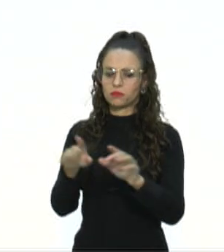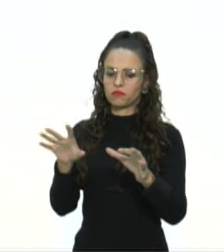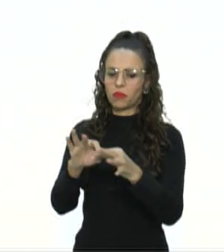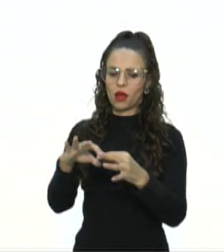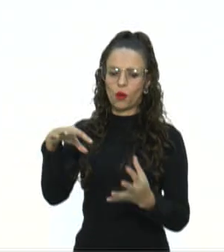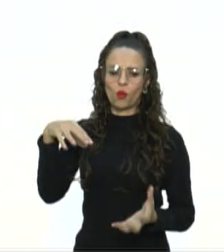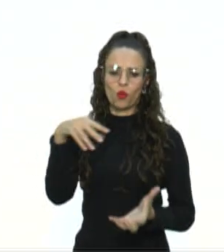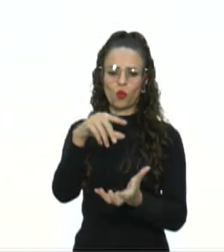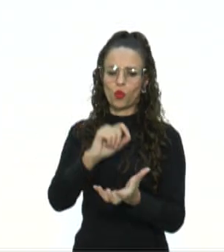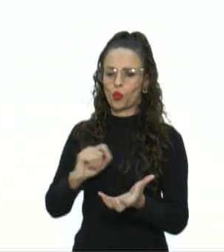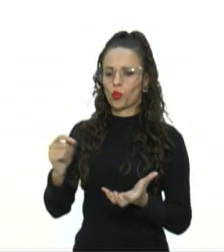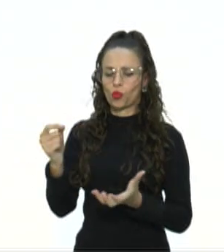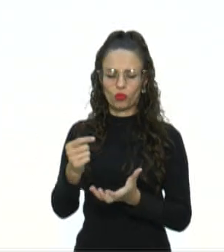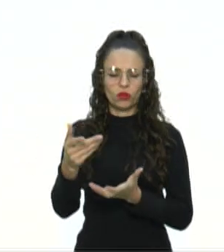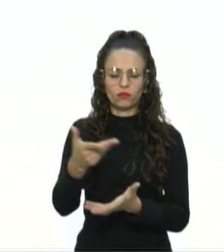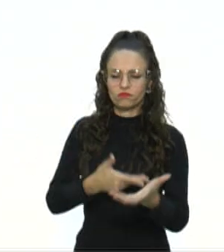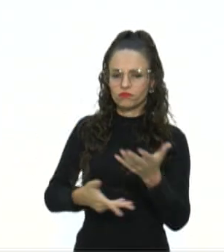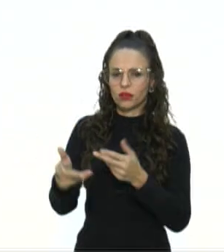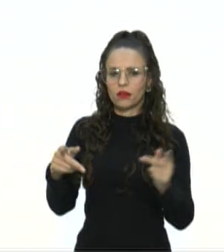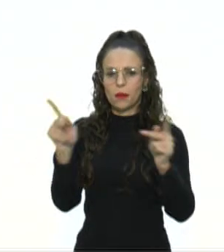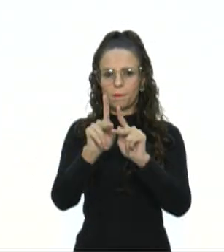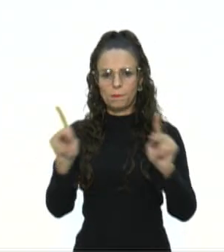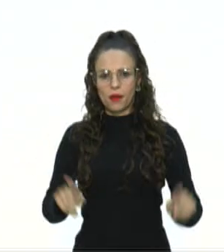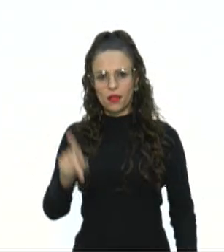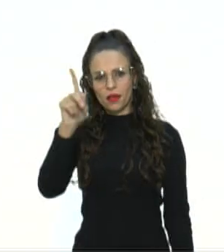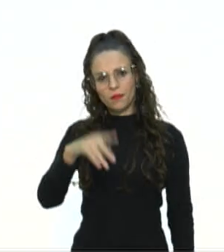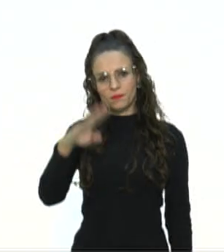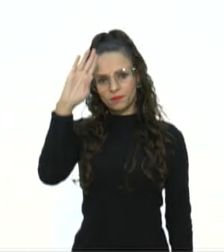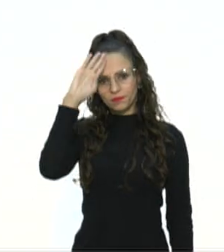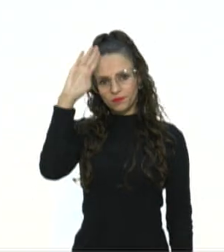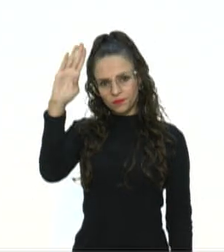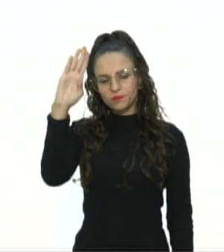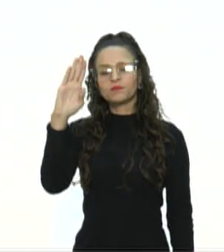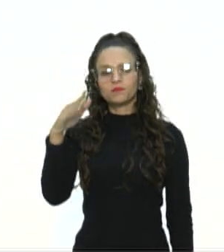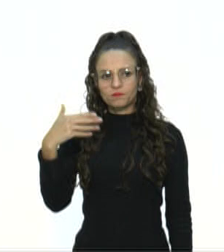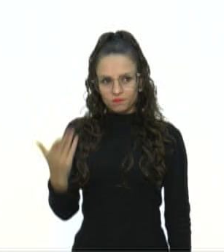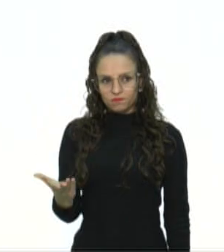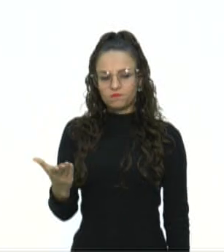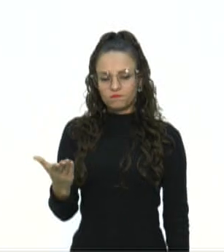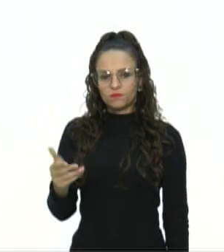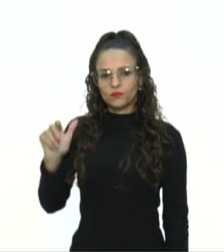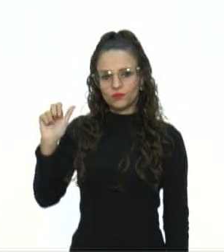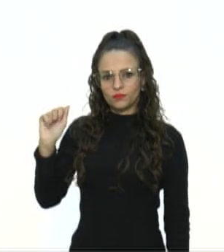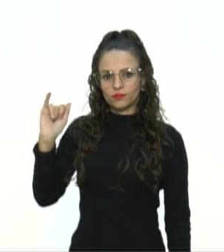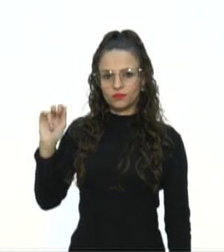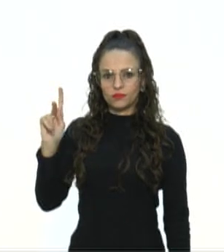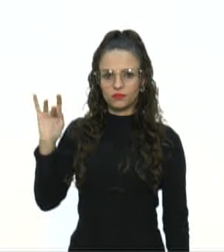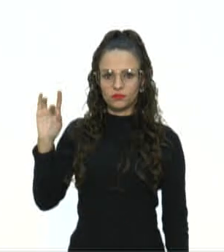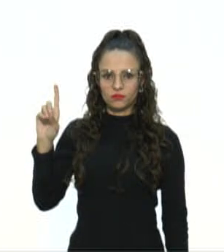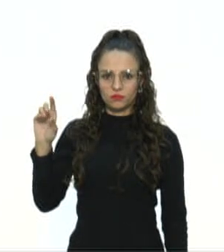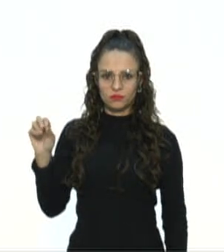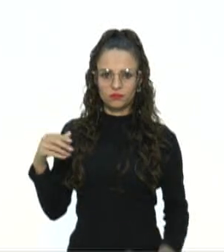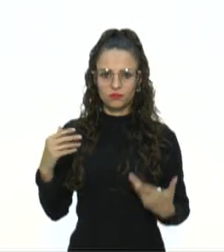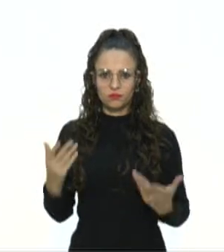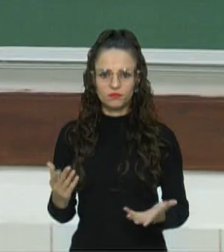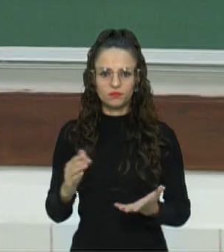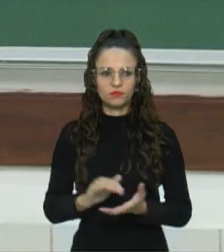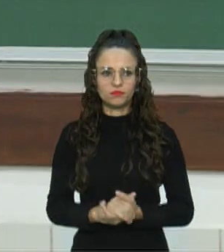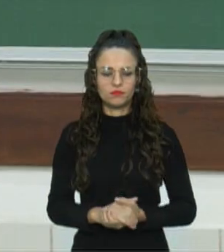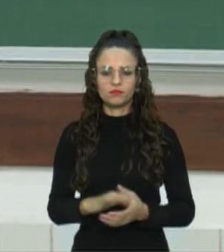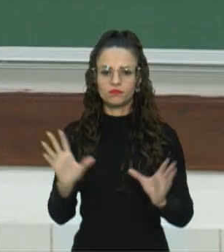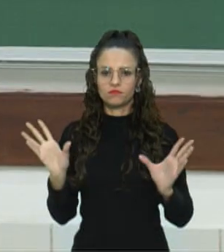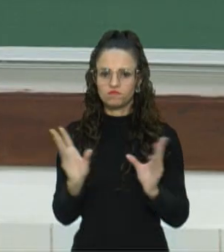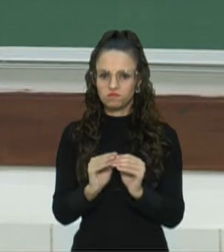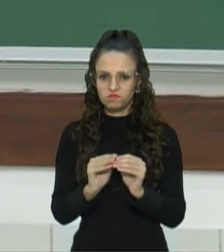que o rodeia, né? Então esse é o conceito fundamental do Aikido. Então, também para fechar